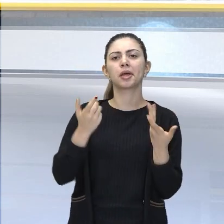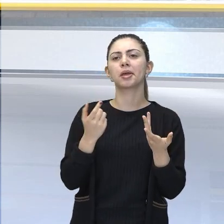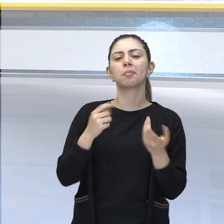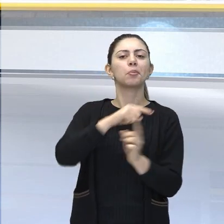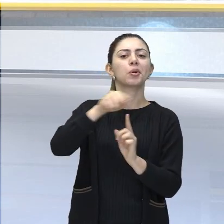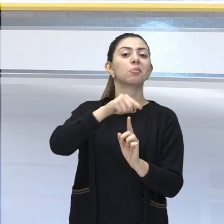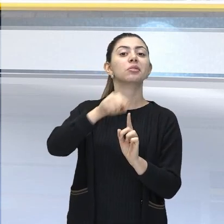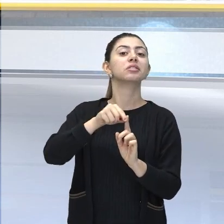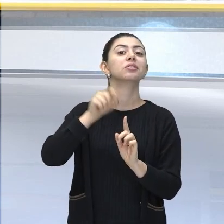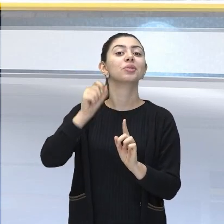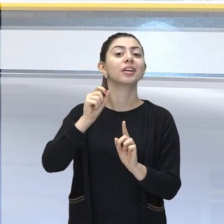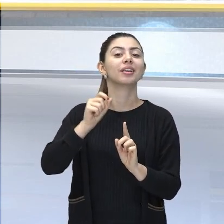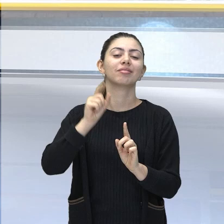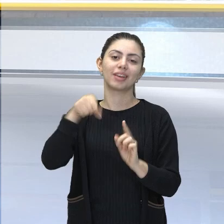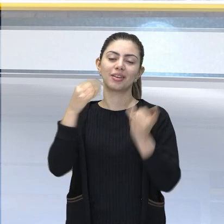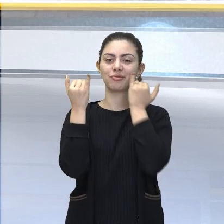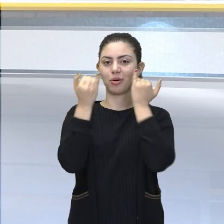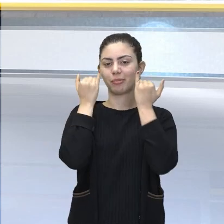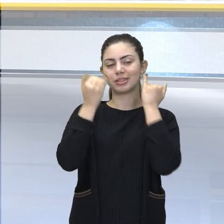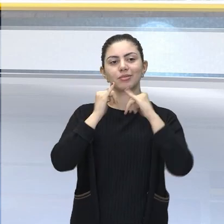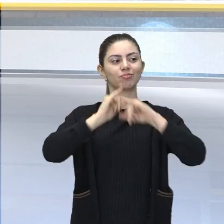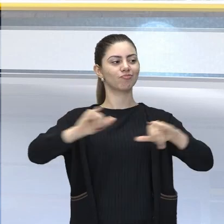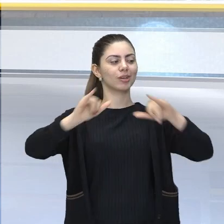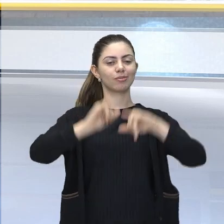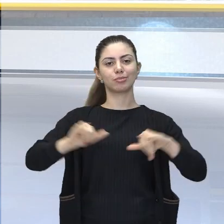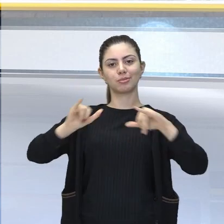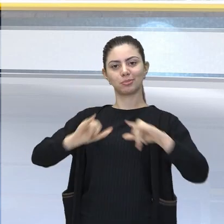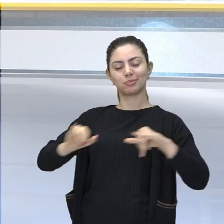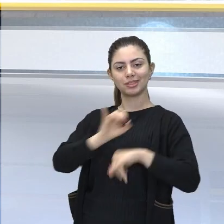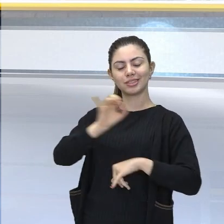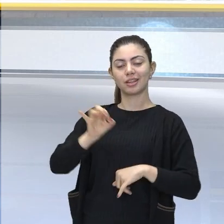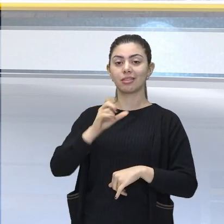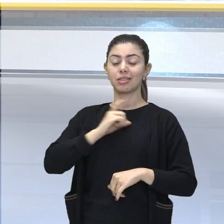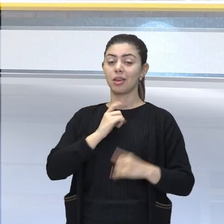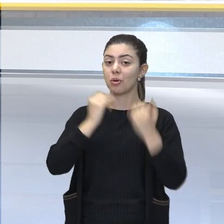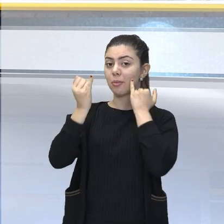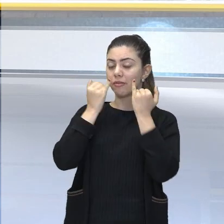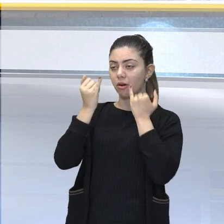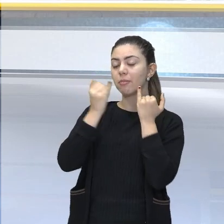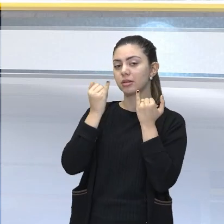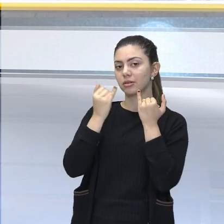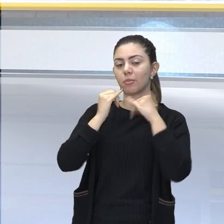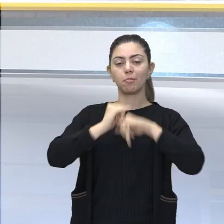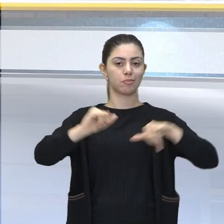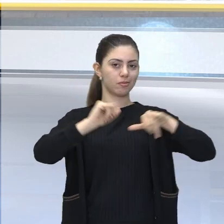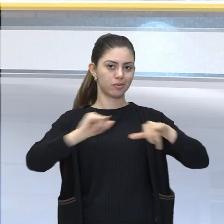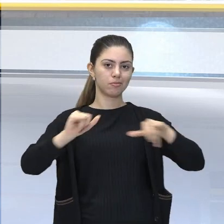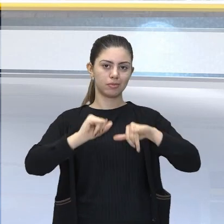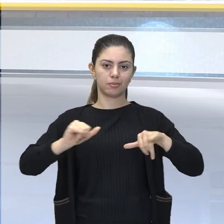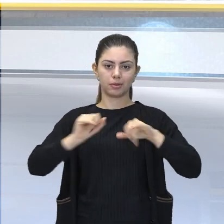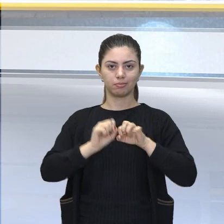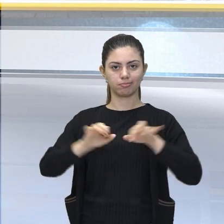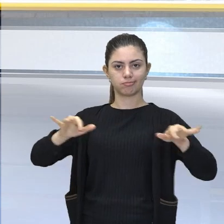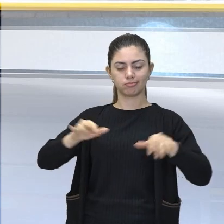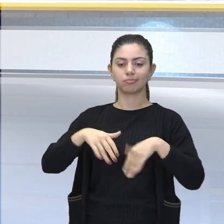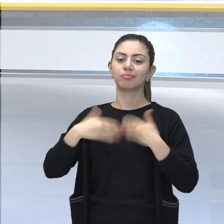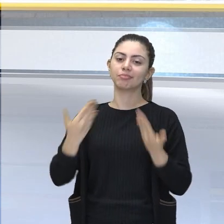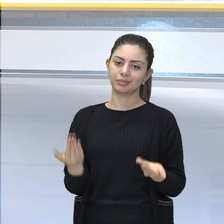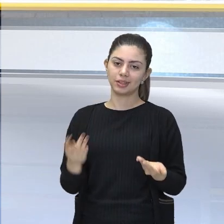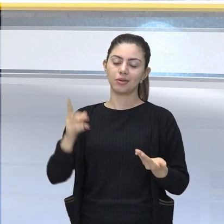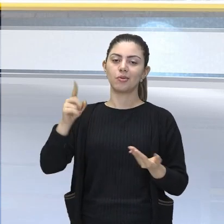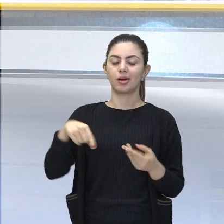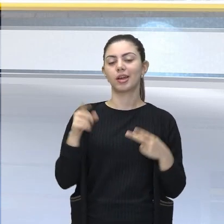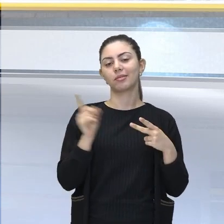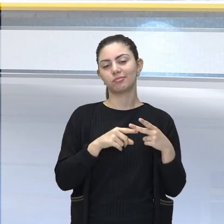intuito deles? De informar, de passar uma informação. Então, este é um